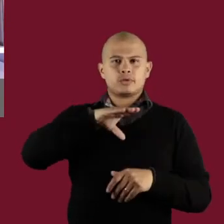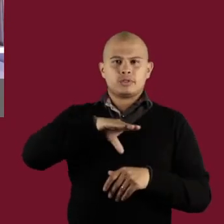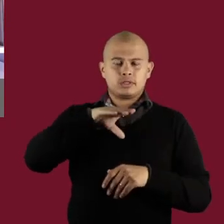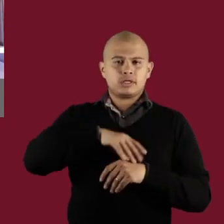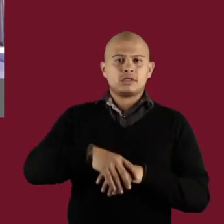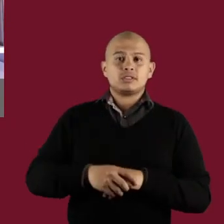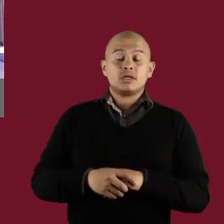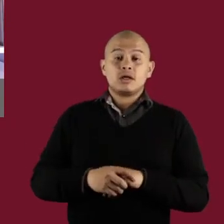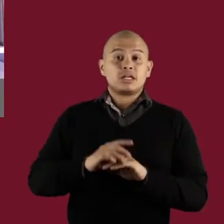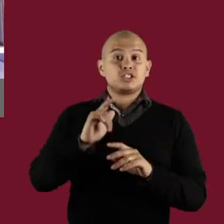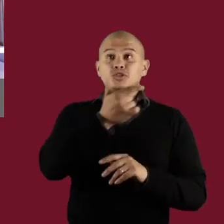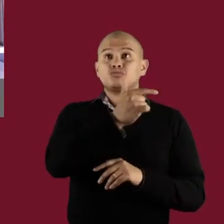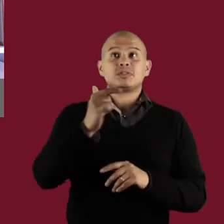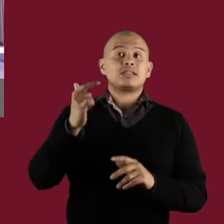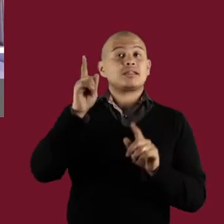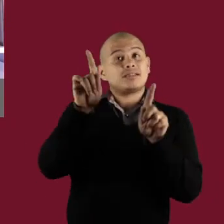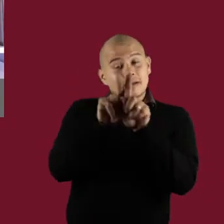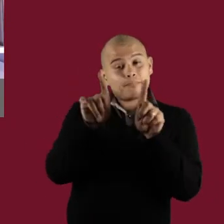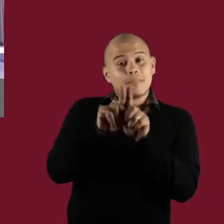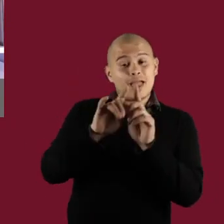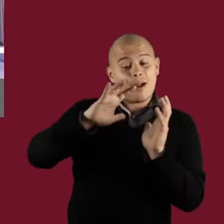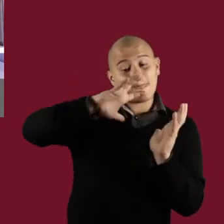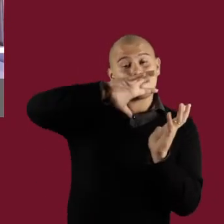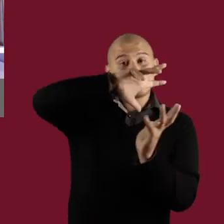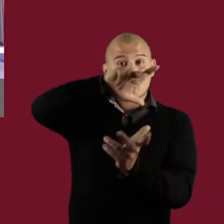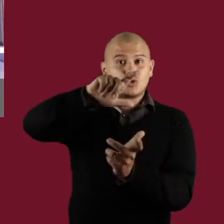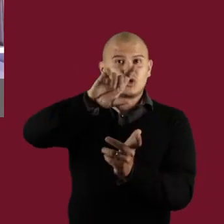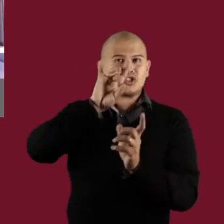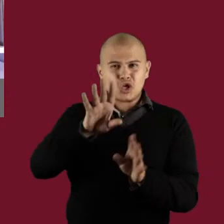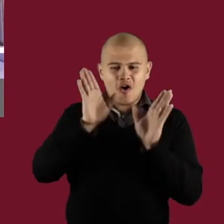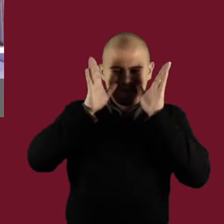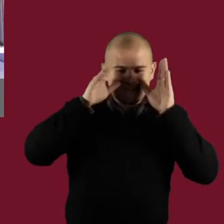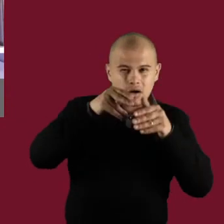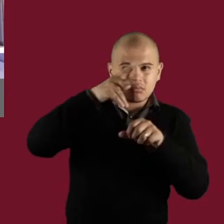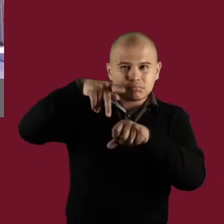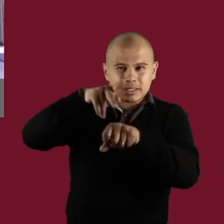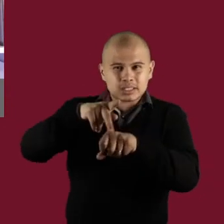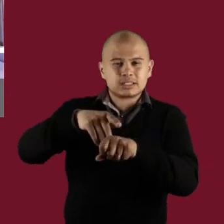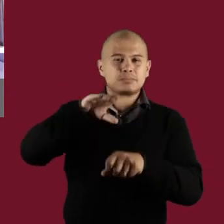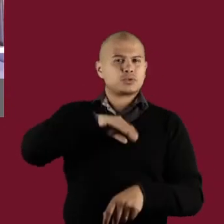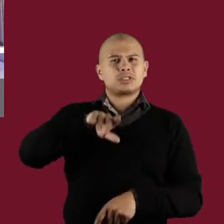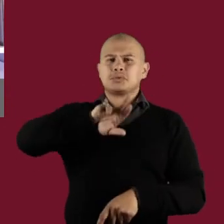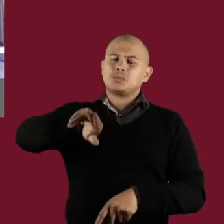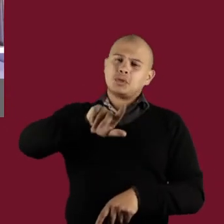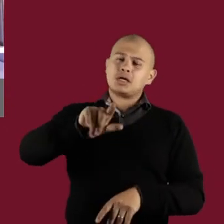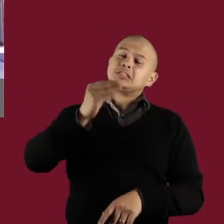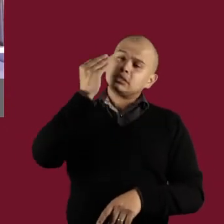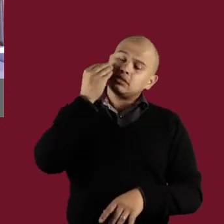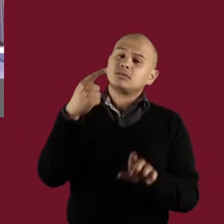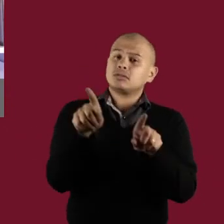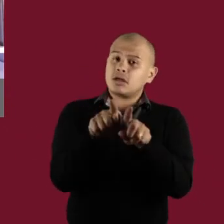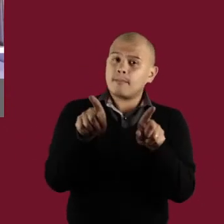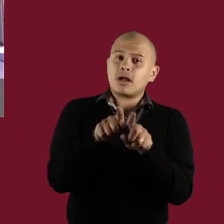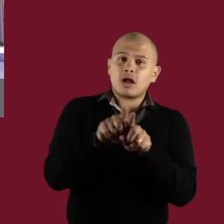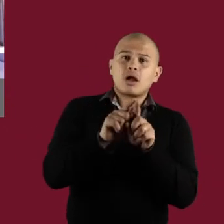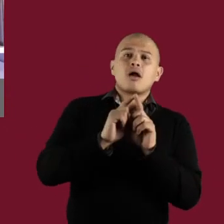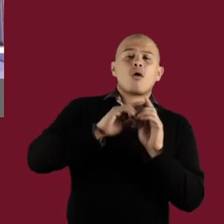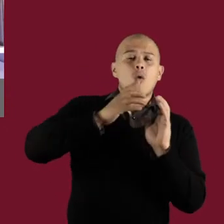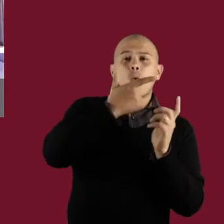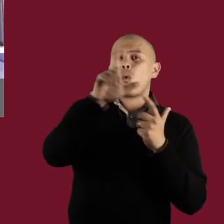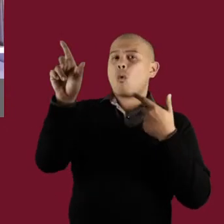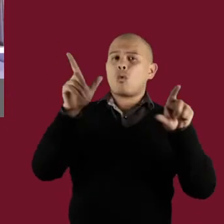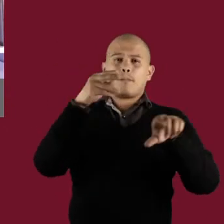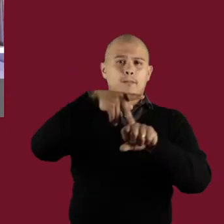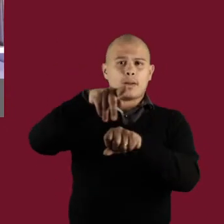globais. O pronunciamento do secretário-geral, por exemplo, do presidente da Assembleia Geral, temos